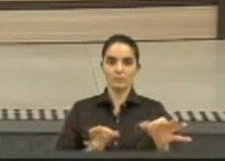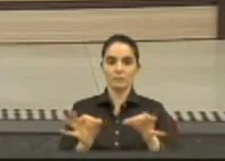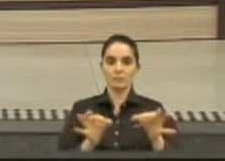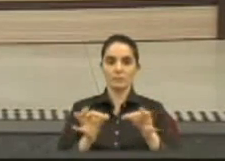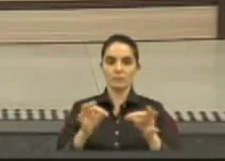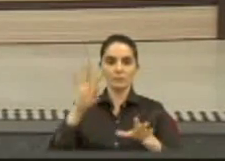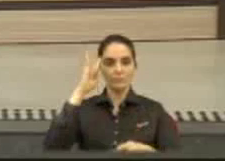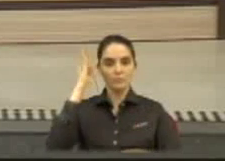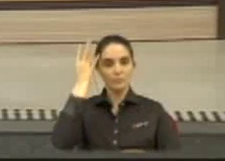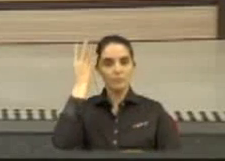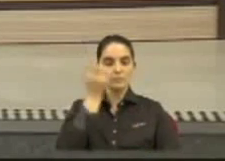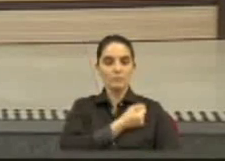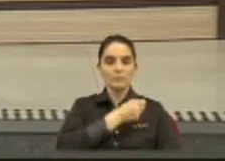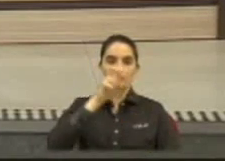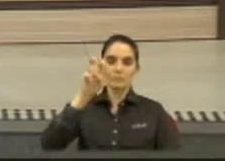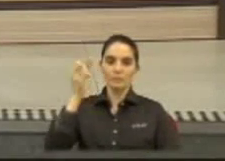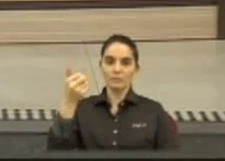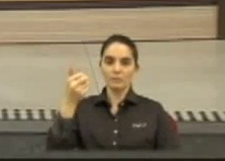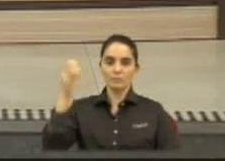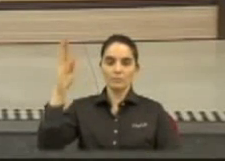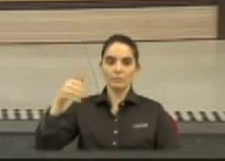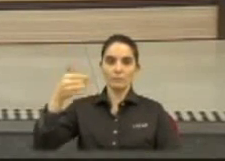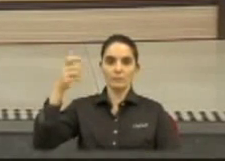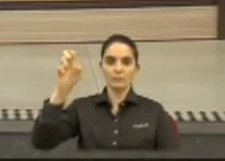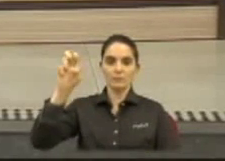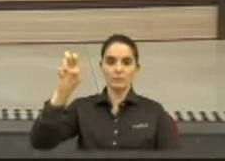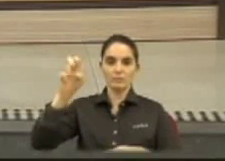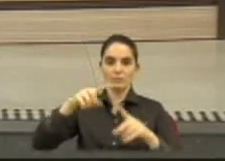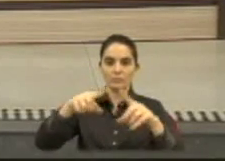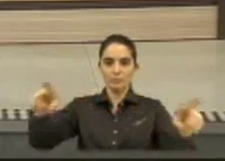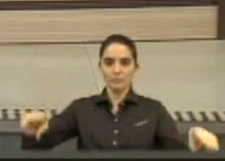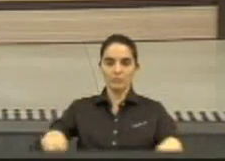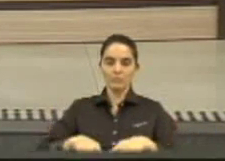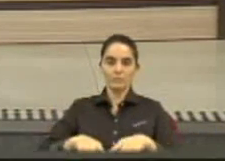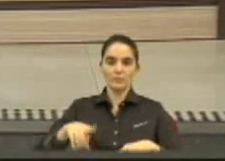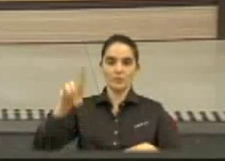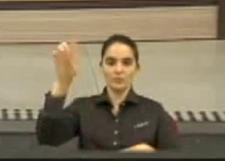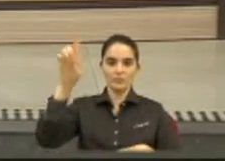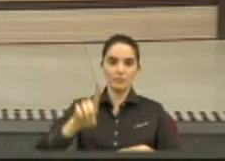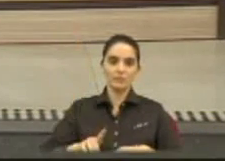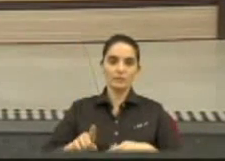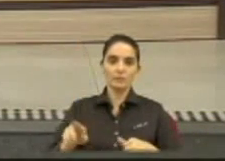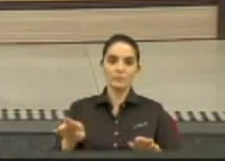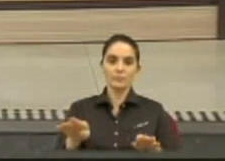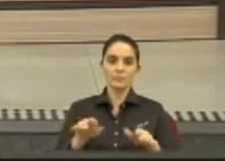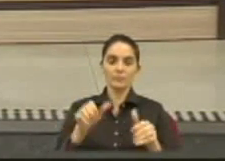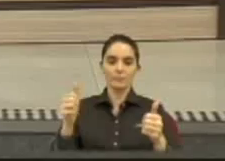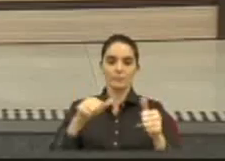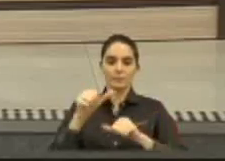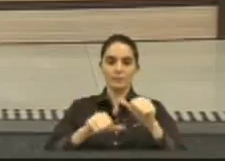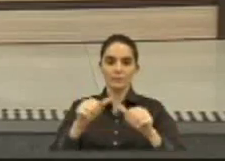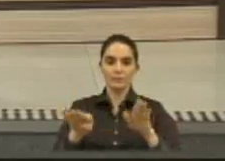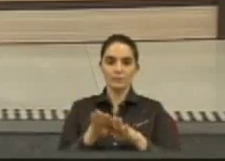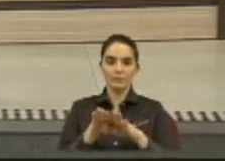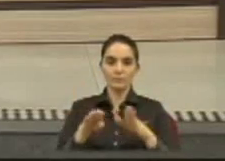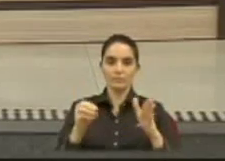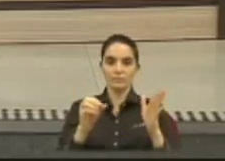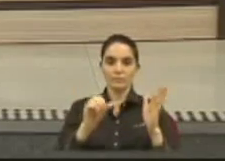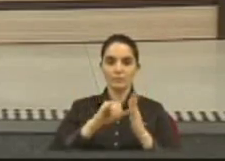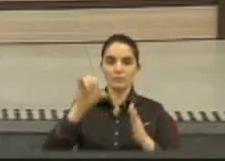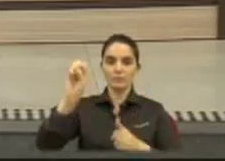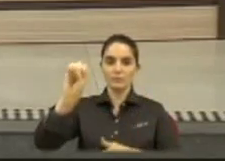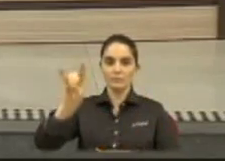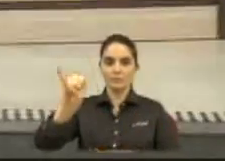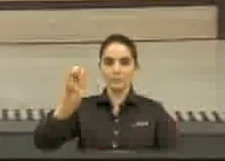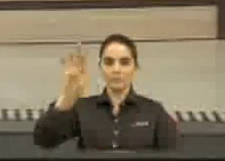resolução 51/15, de autoria da mesa diretora, que altera e acrescenta dispositivo na resolução número 44, de